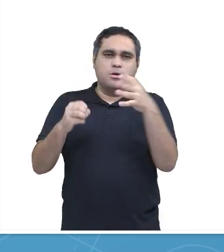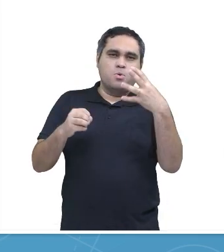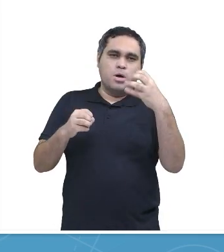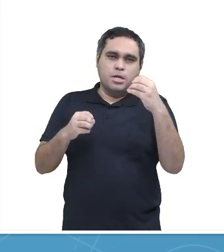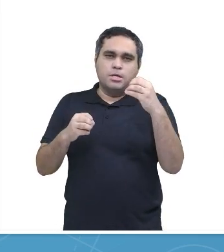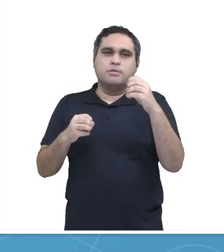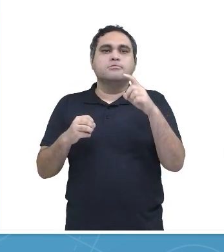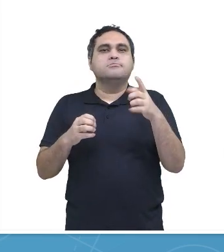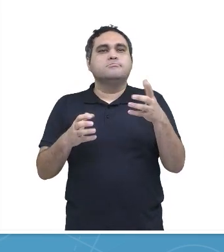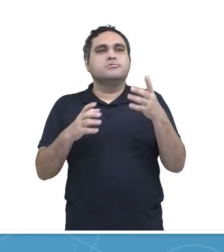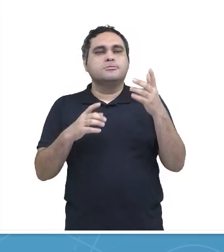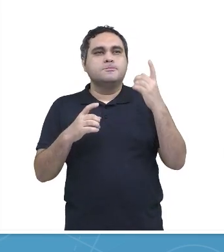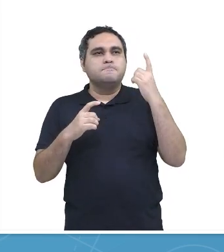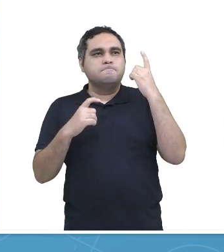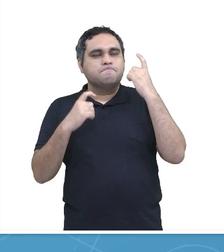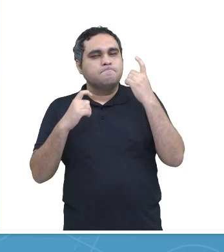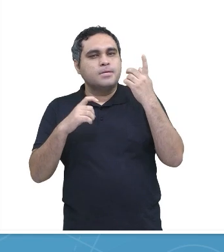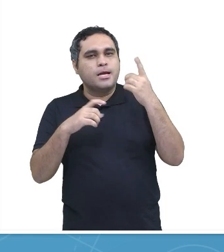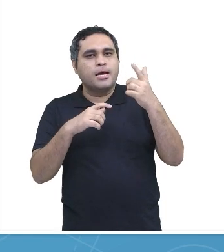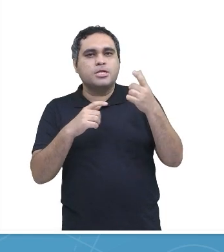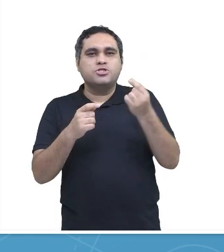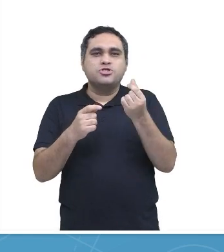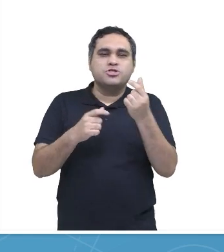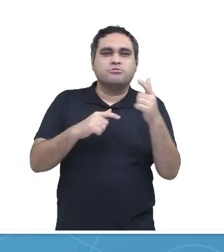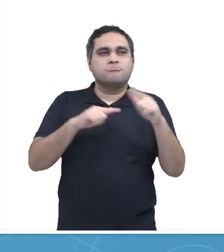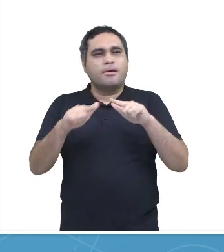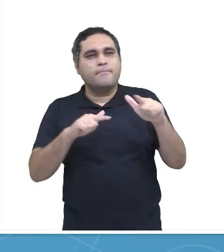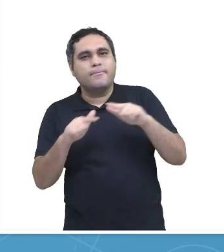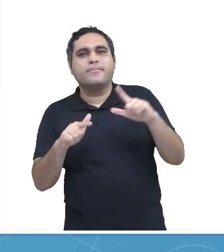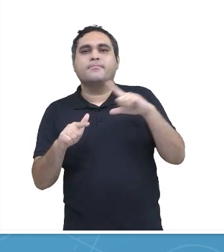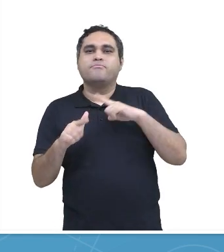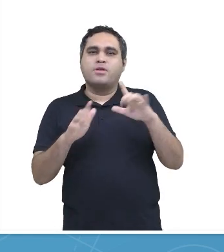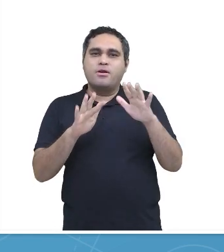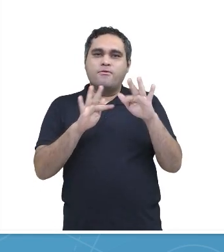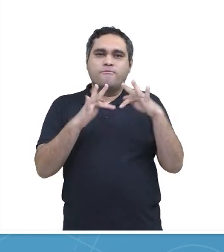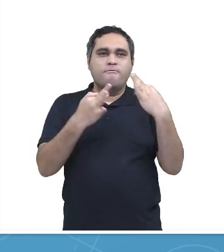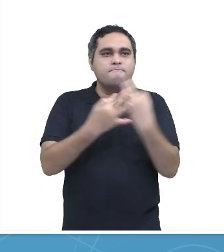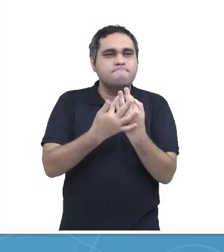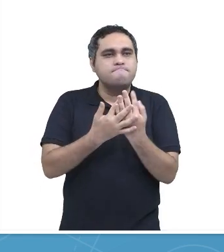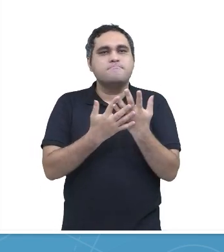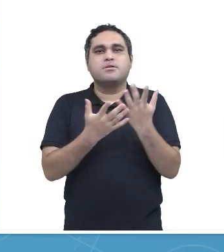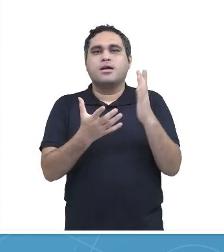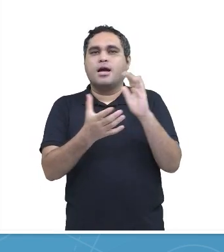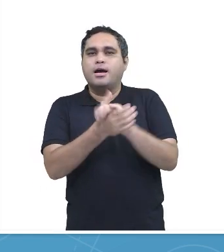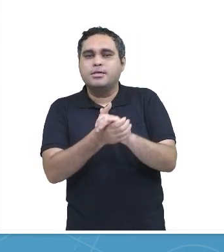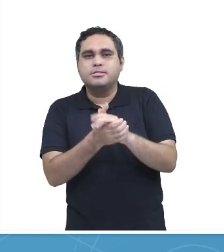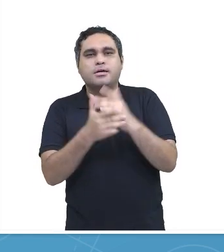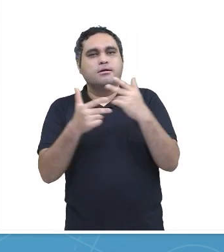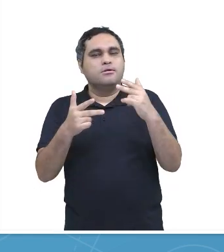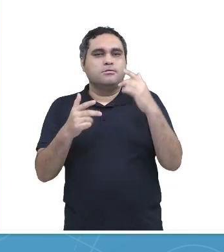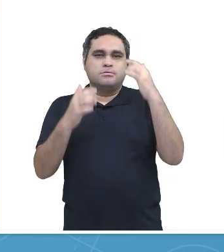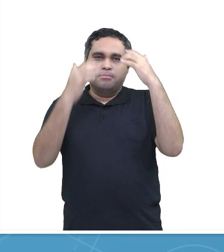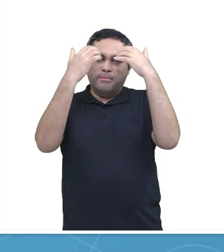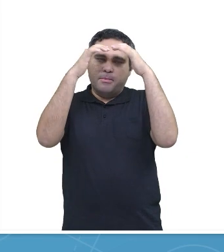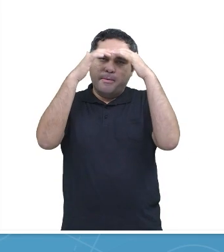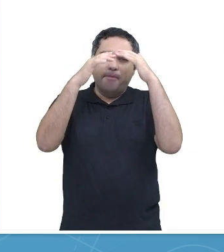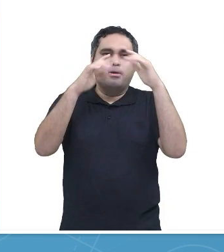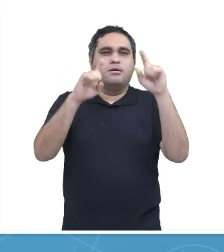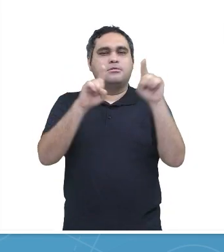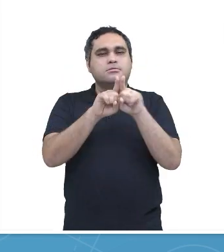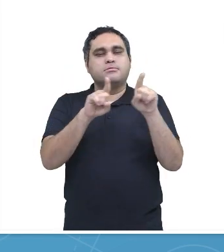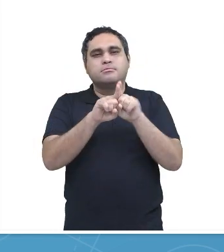constituição de família, estabilidade no emprego, auge da habilidade intelectual, ganho de peso